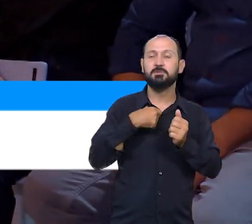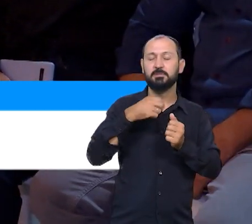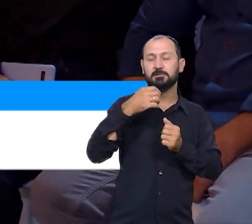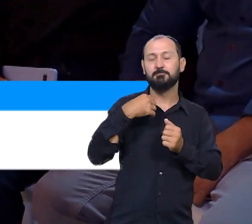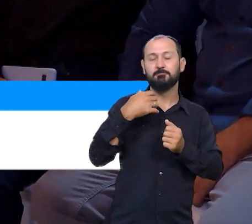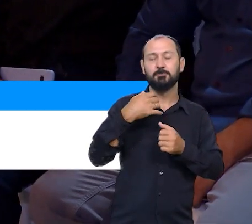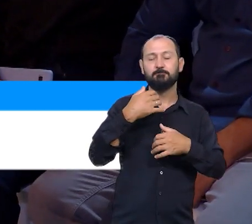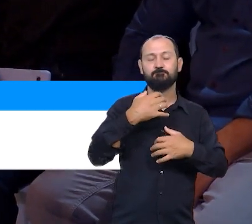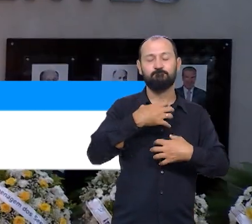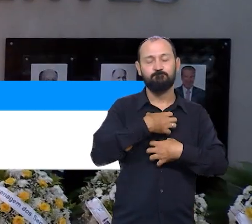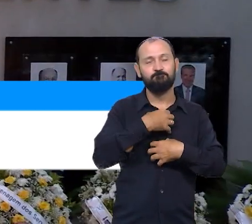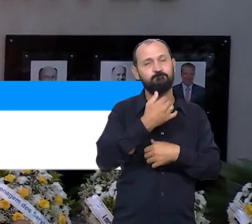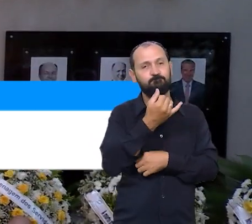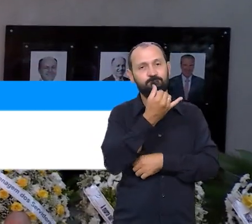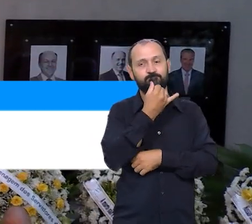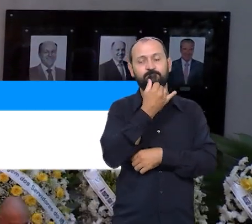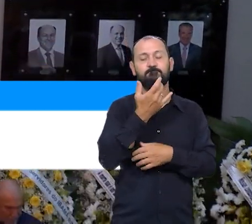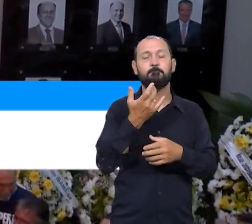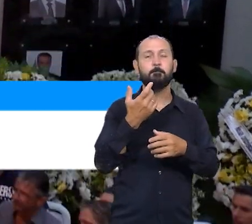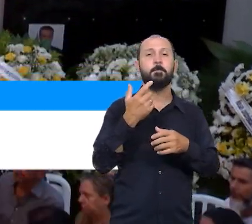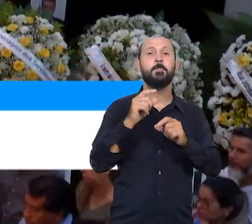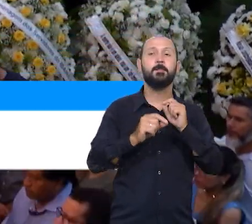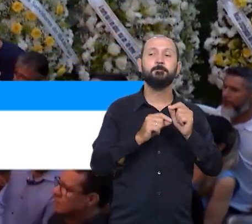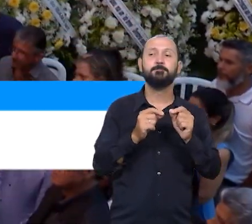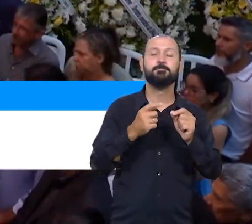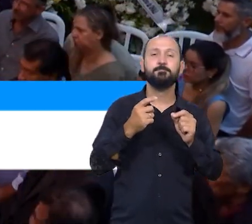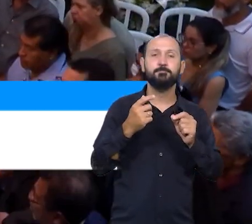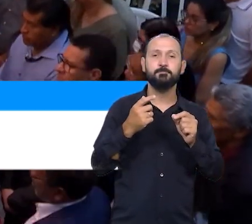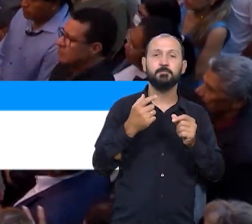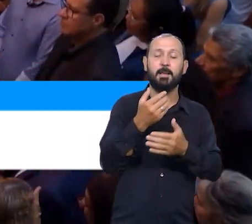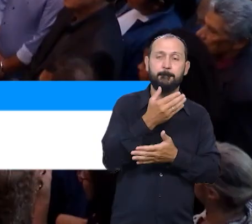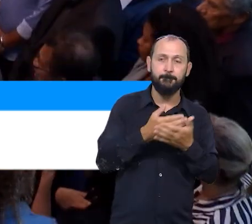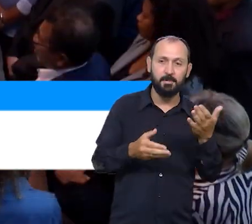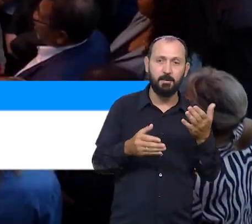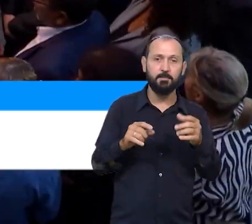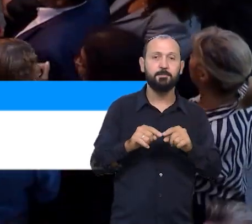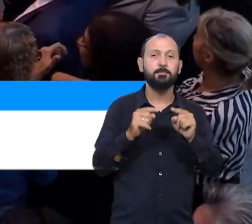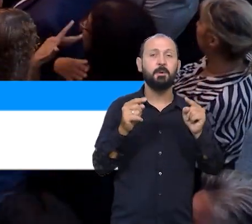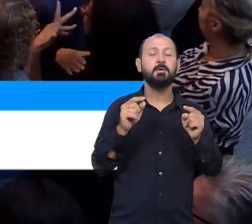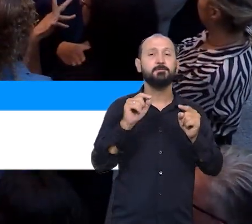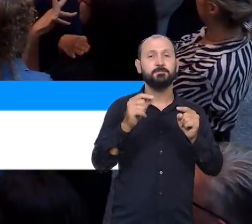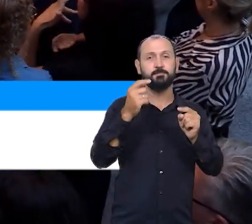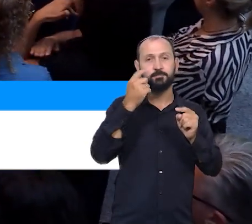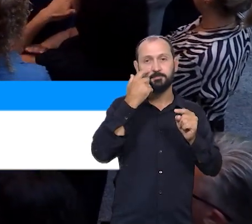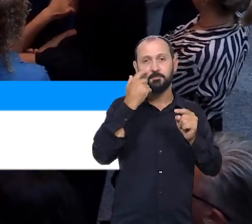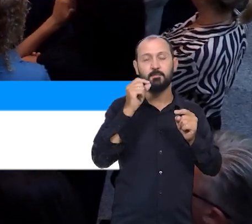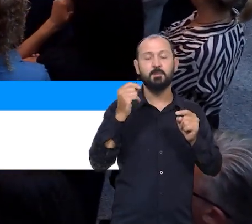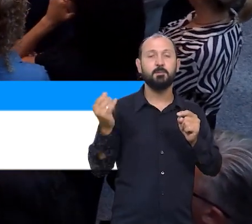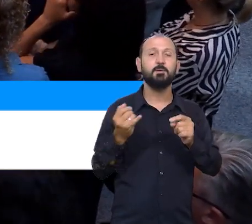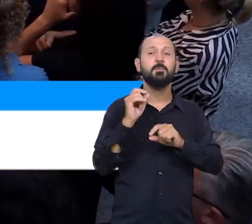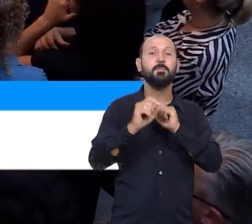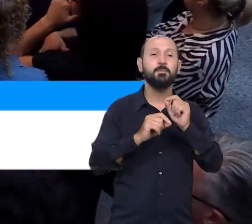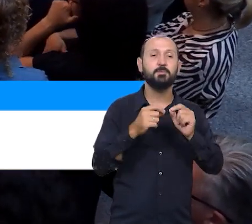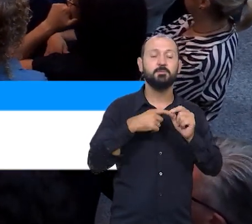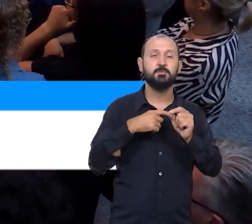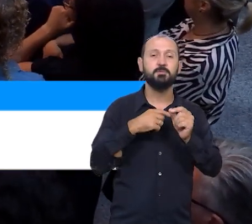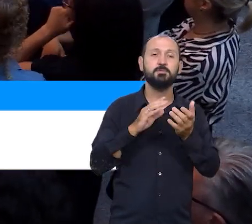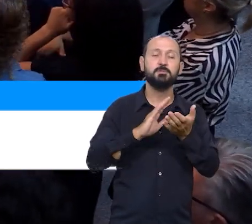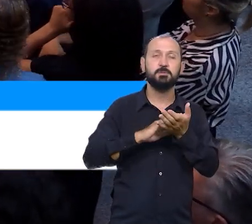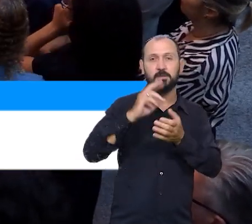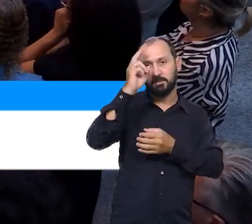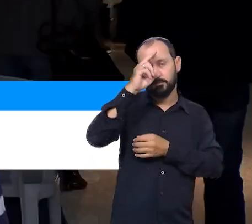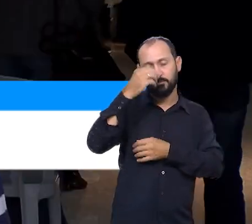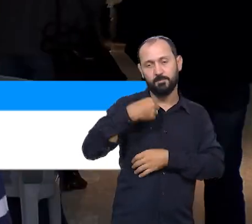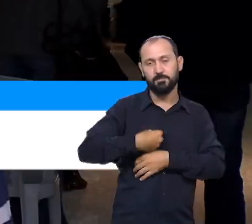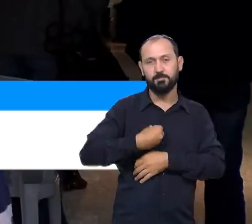momento, com toda a consternação, a tristeza em função da sua perda, mas é